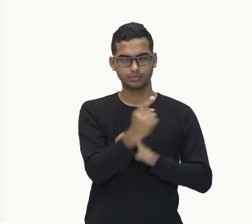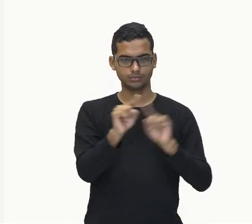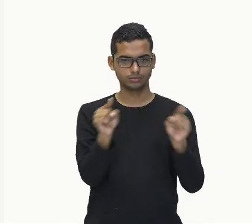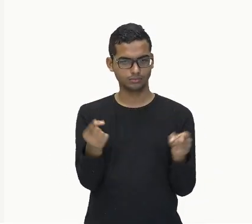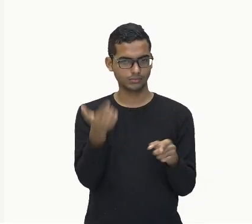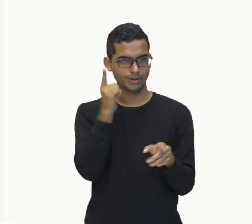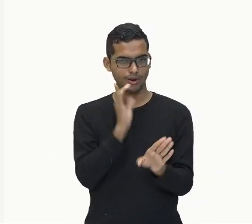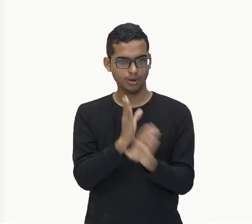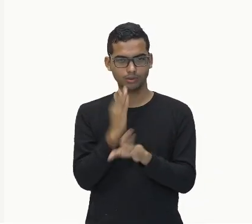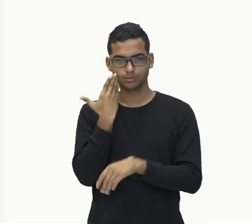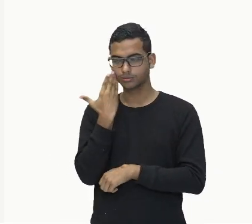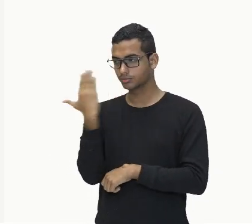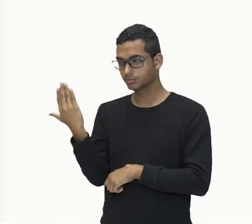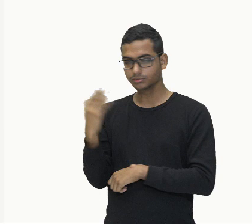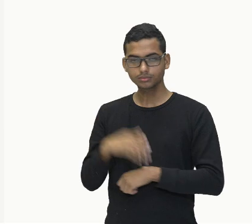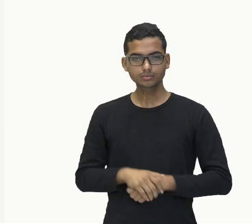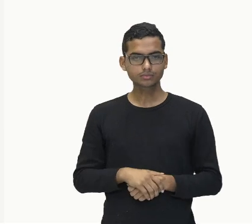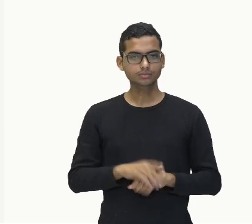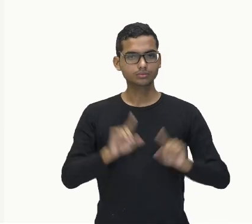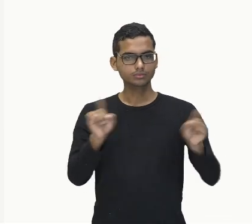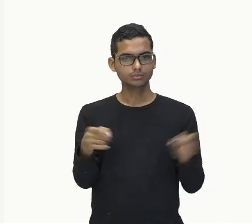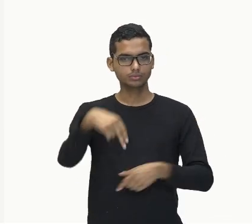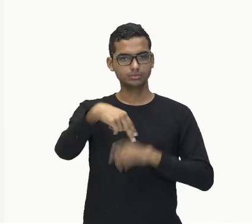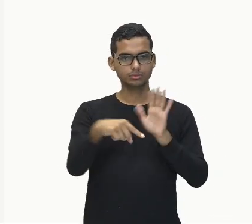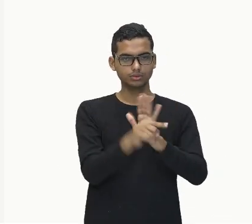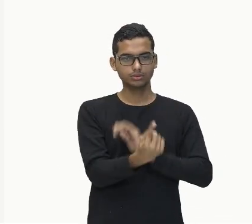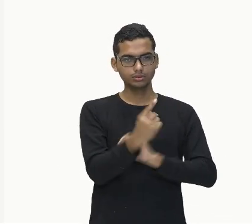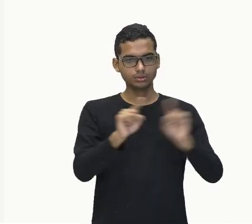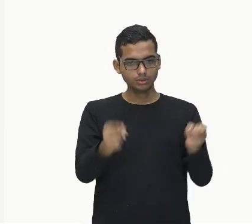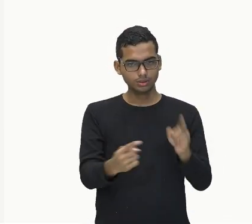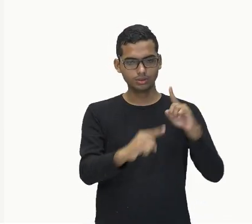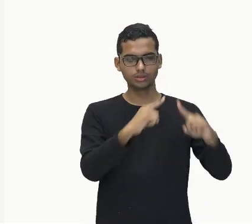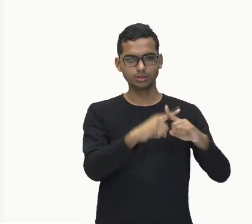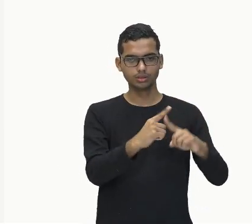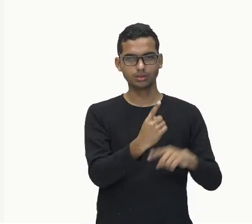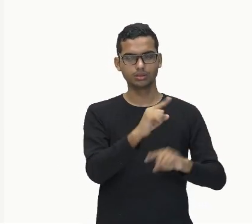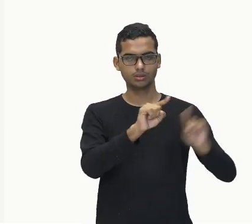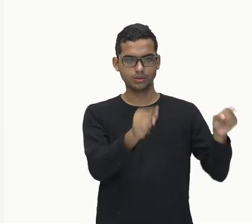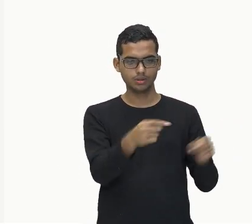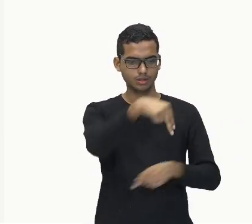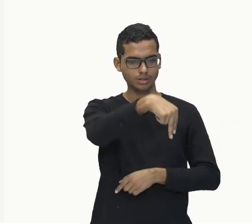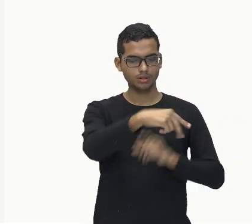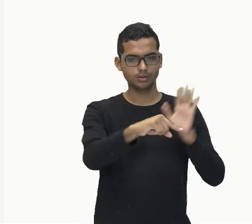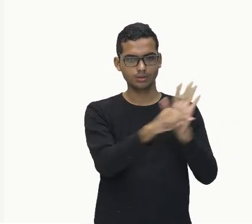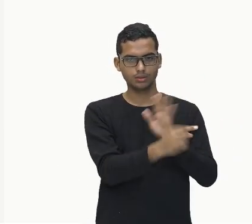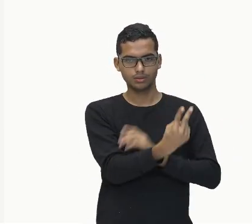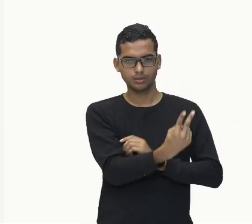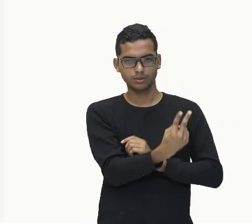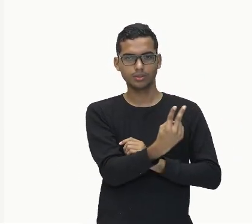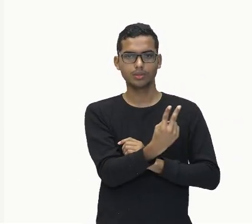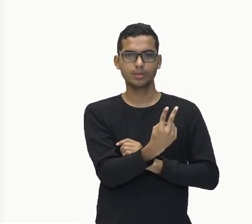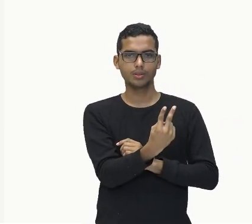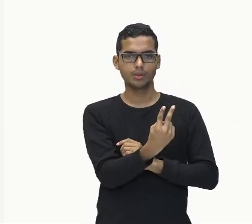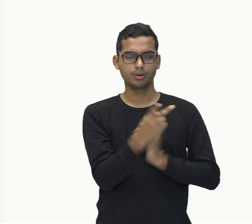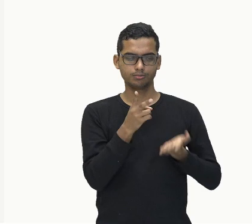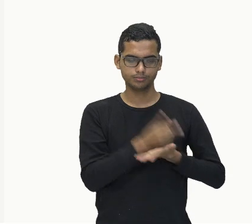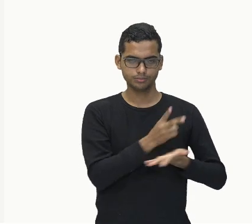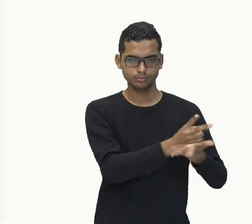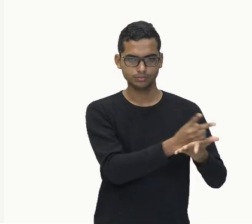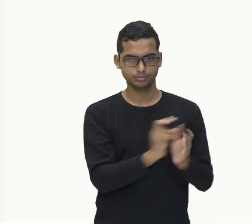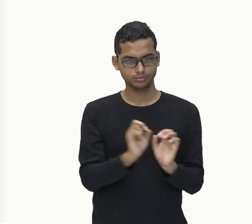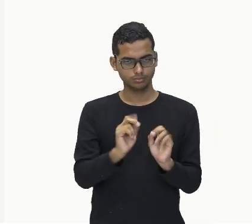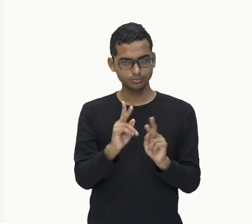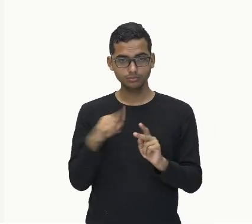ser n vezes n menos 1, vezes n menos 2, e assim por diante. Mas da mesma forma que a